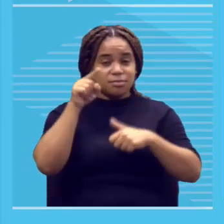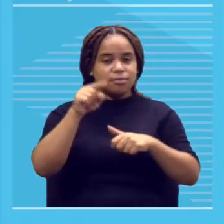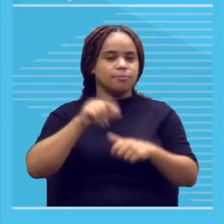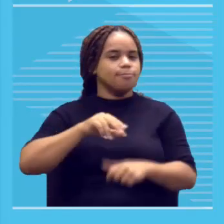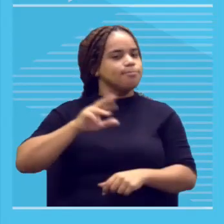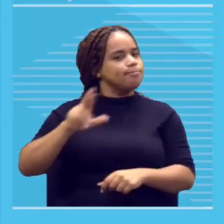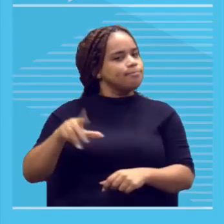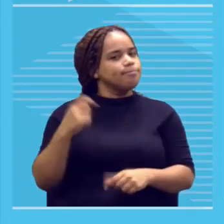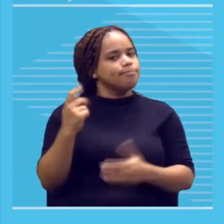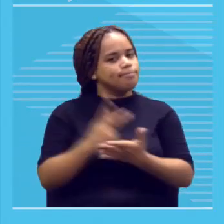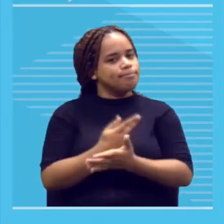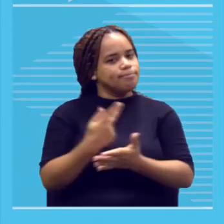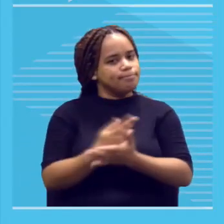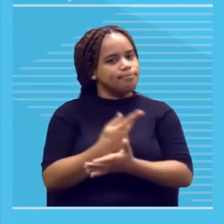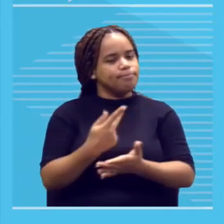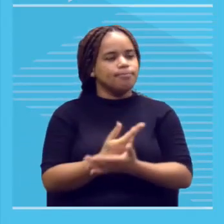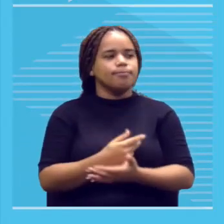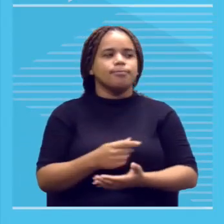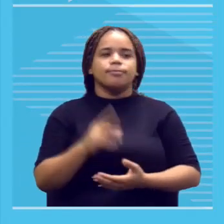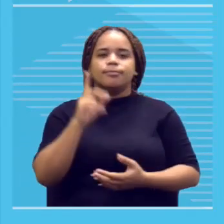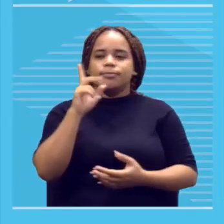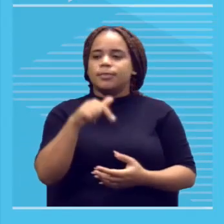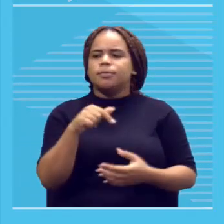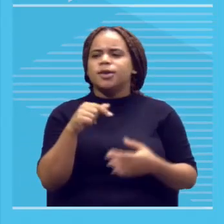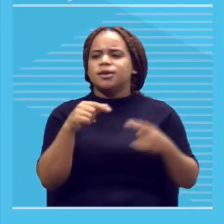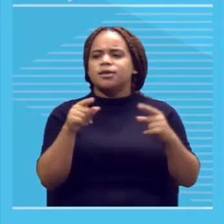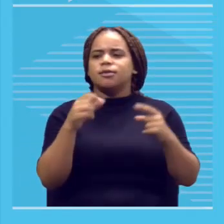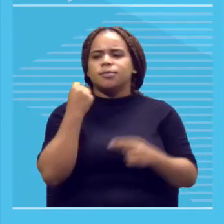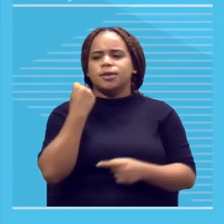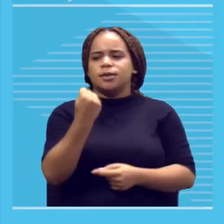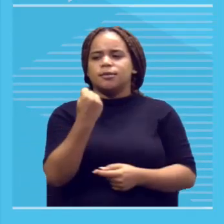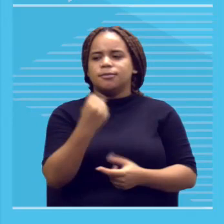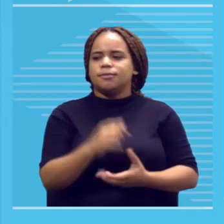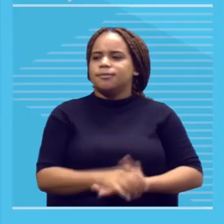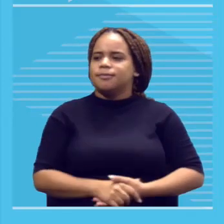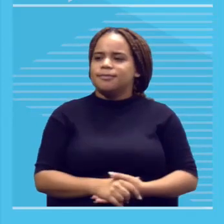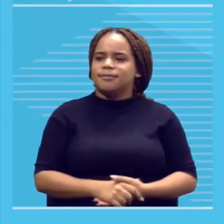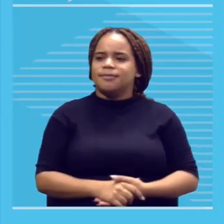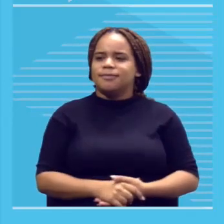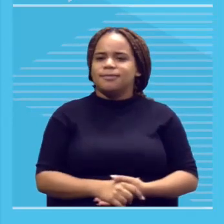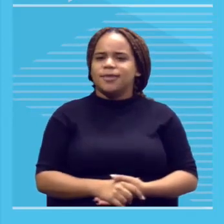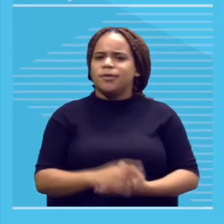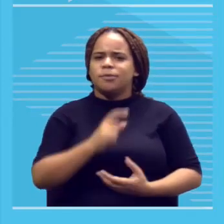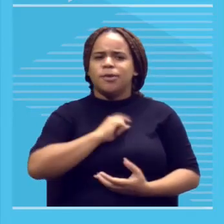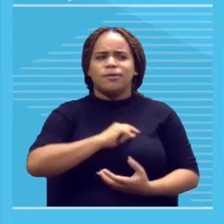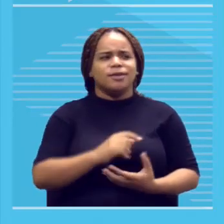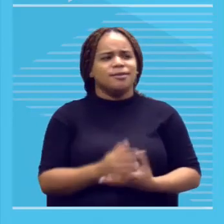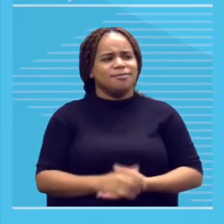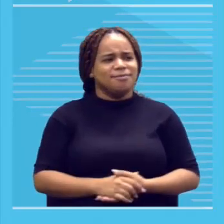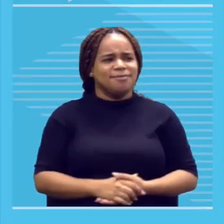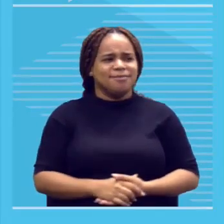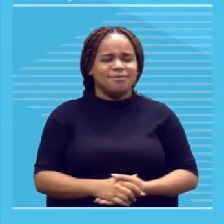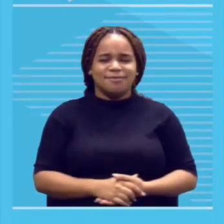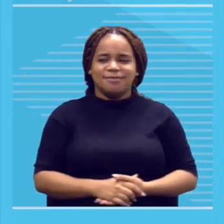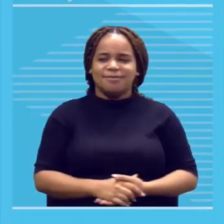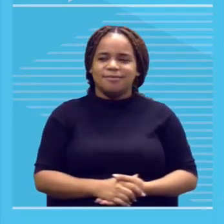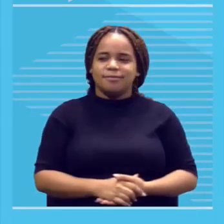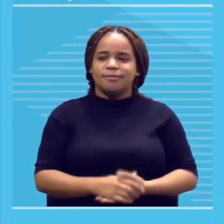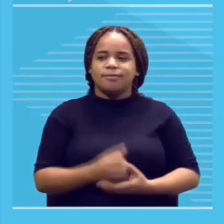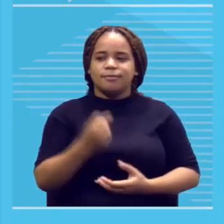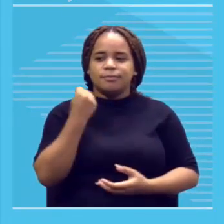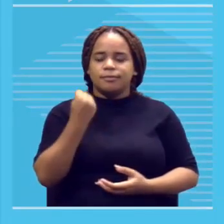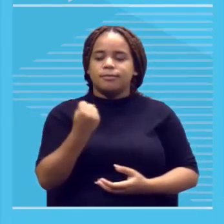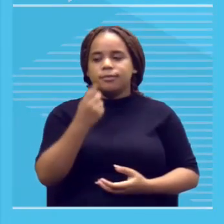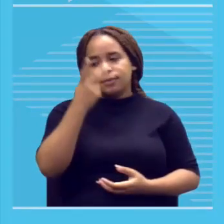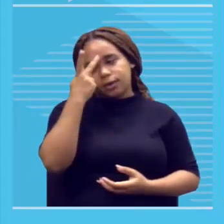mesquinharia mesquinho você é mesquinho Tá bom olha só Conta